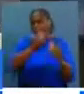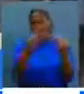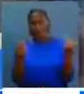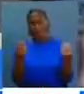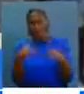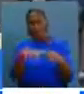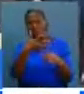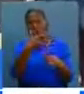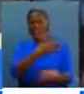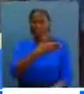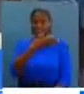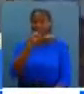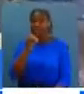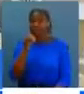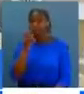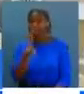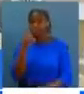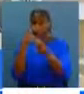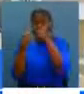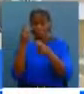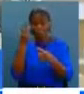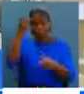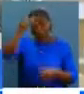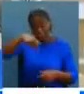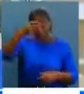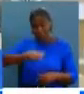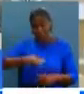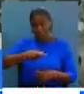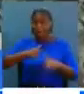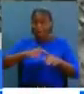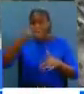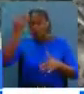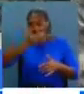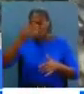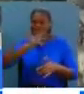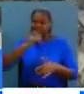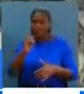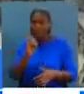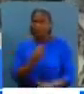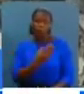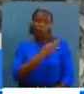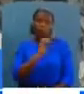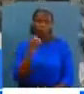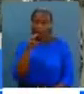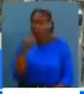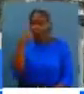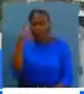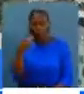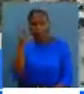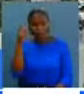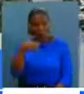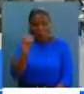Tem cerca de 170 mil residentes fixos, mas diariamente 30 ou 40 mil pessoas não